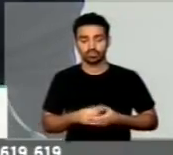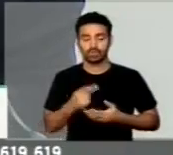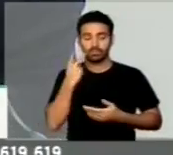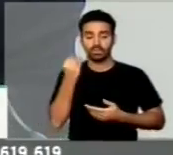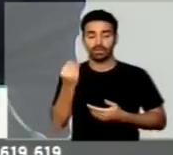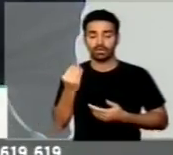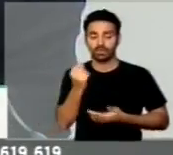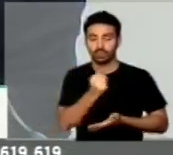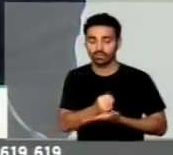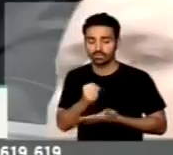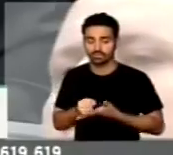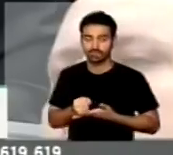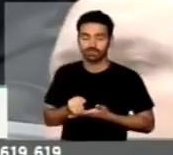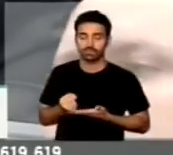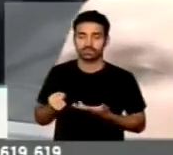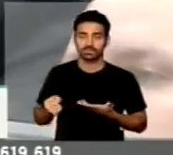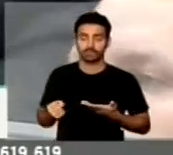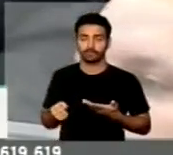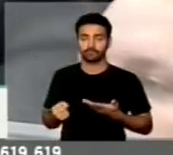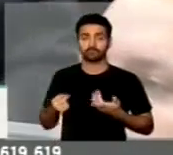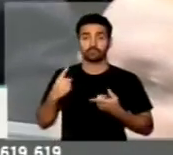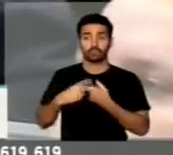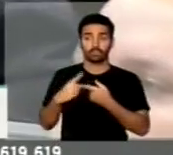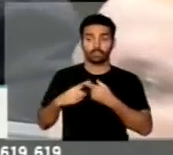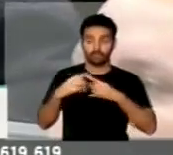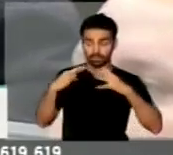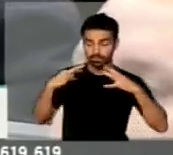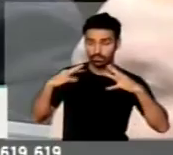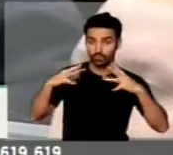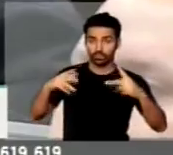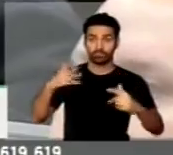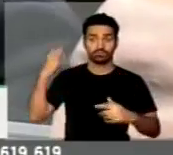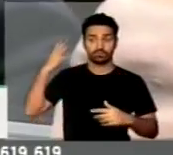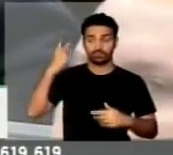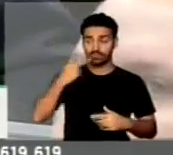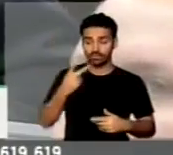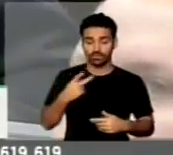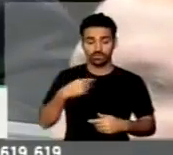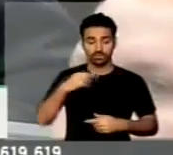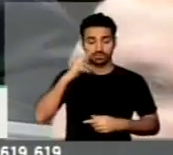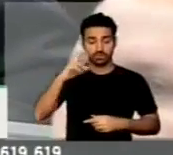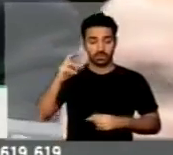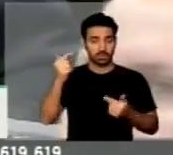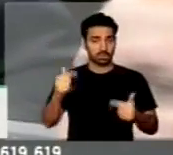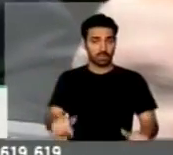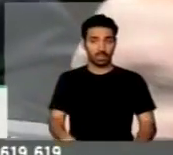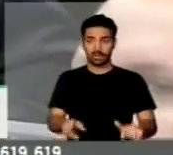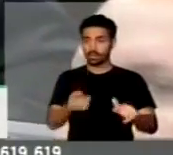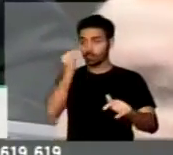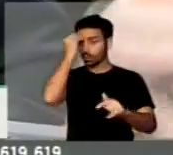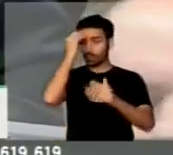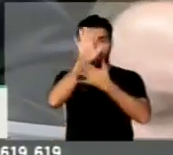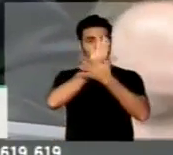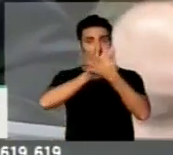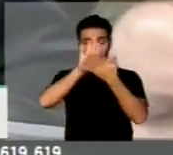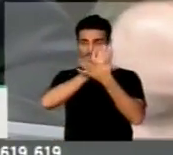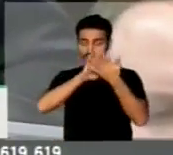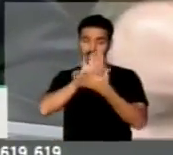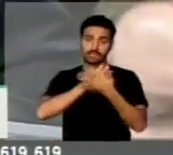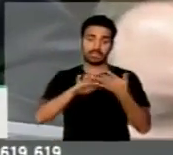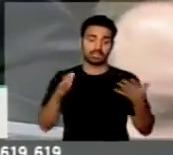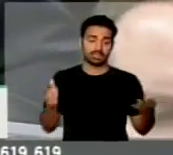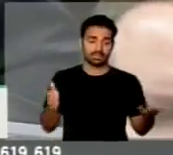contratação? Já que, por todo o exposto aqui, o senhor não tem nenhuma responsabilidade, do ponto de vista